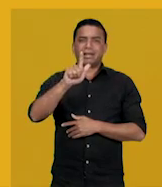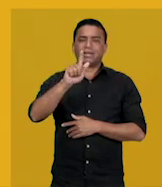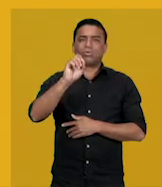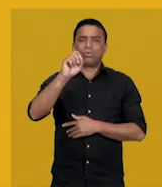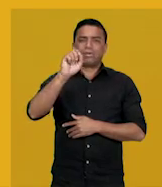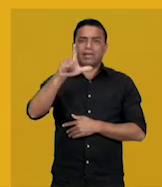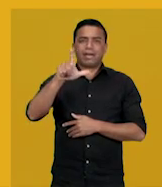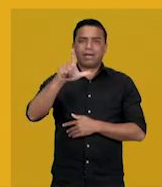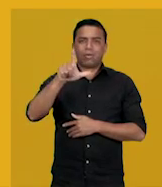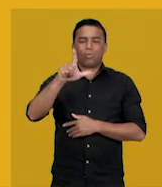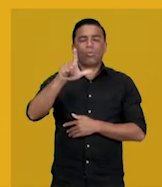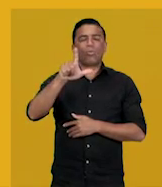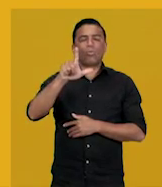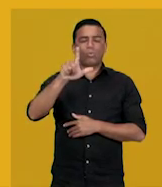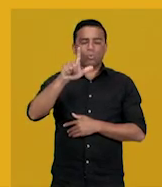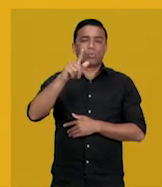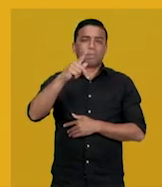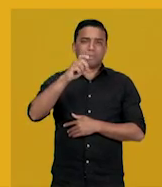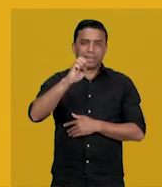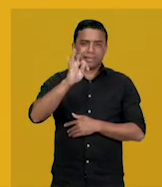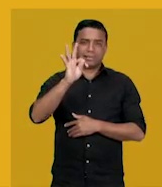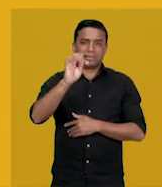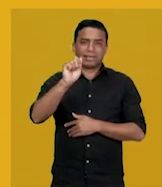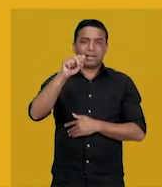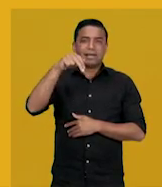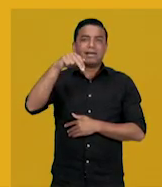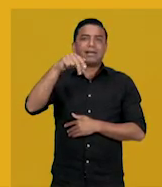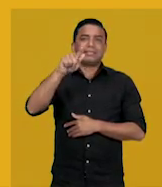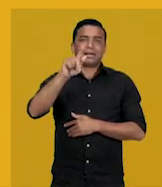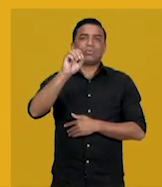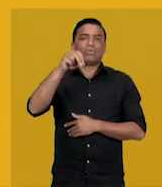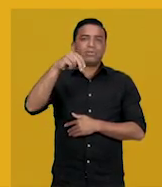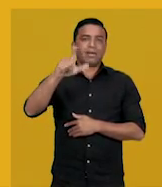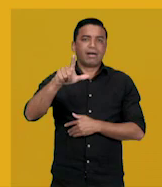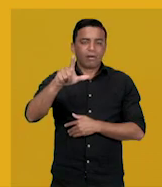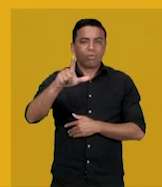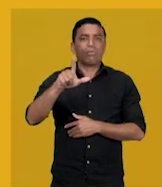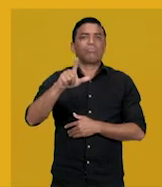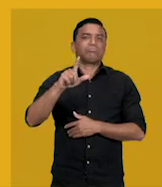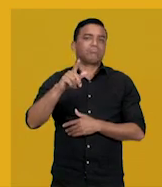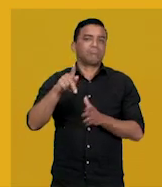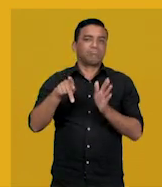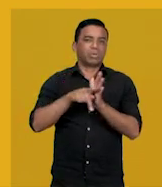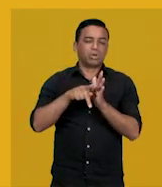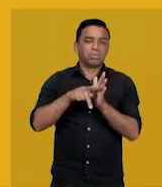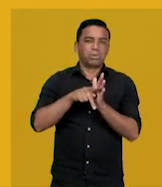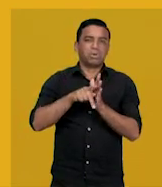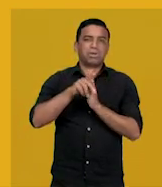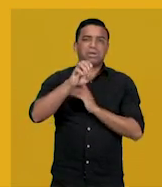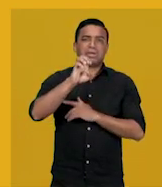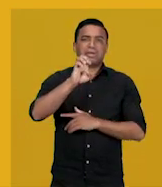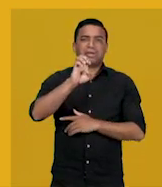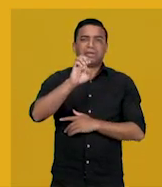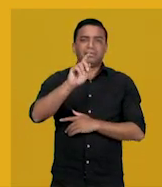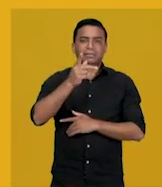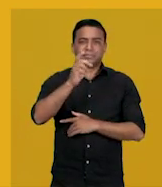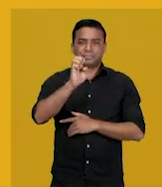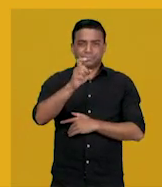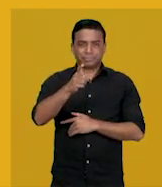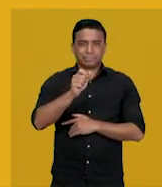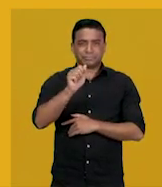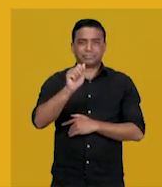e aí a base é o pentágono, né? Um prisma hexagonal, a base é o hexágono. Nós temos